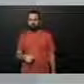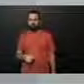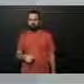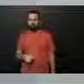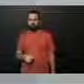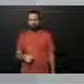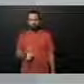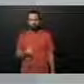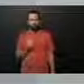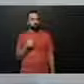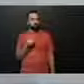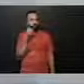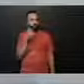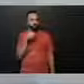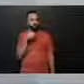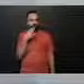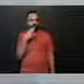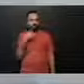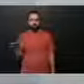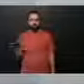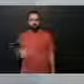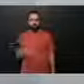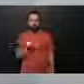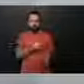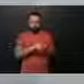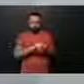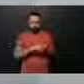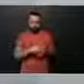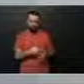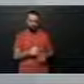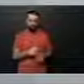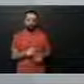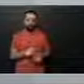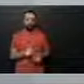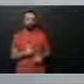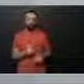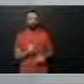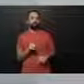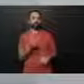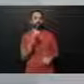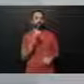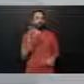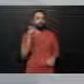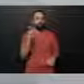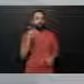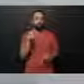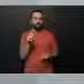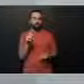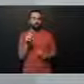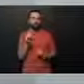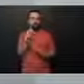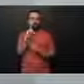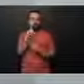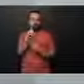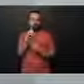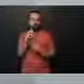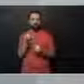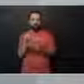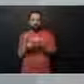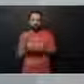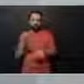A Maria escreveu 15 dezenas mais 8 unidades. Como será que a Maria fez isso? Vamos lá?